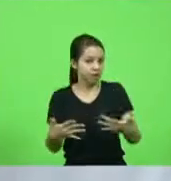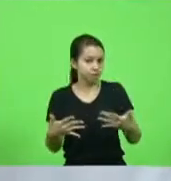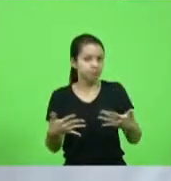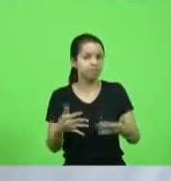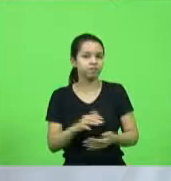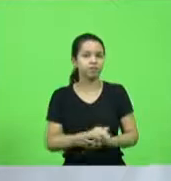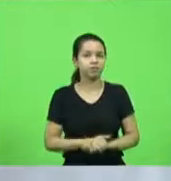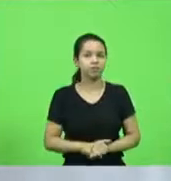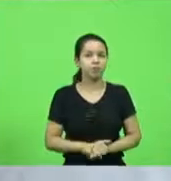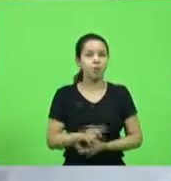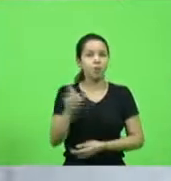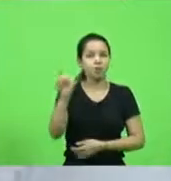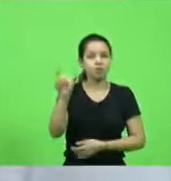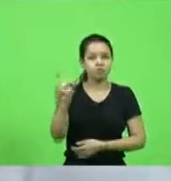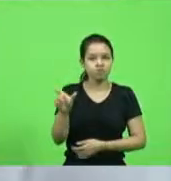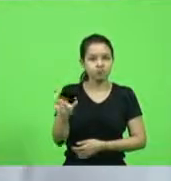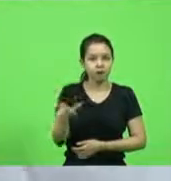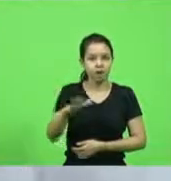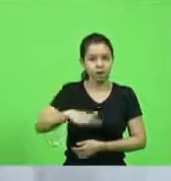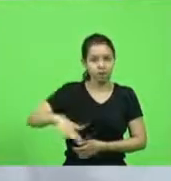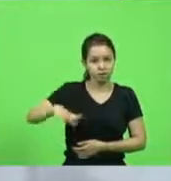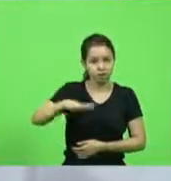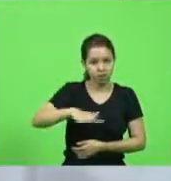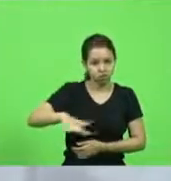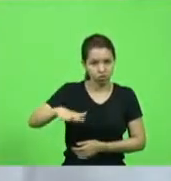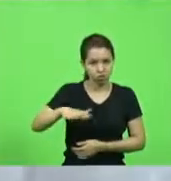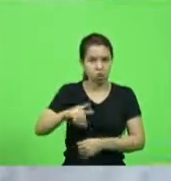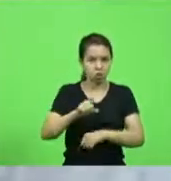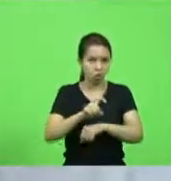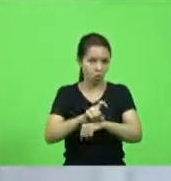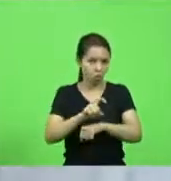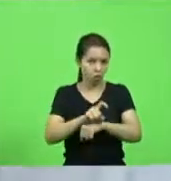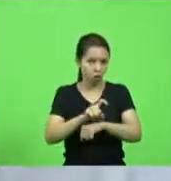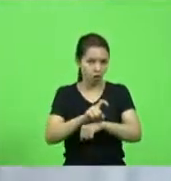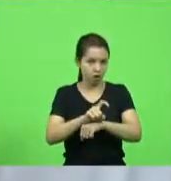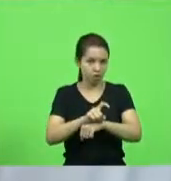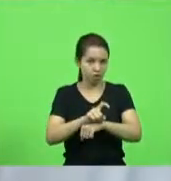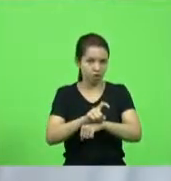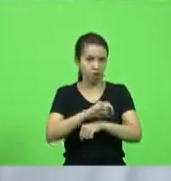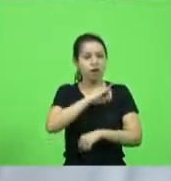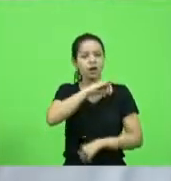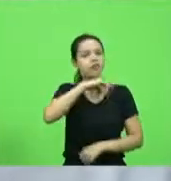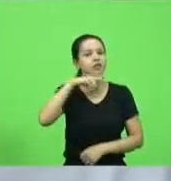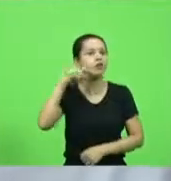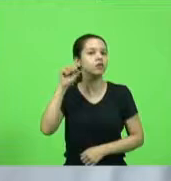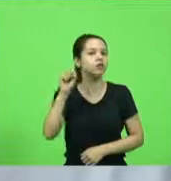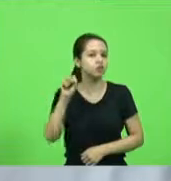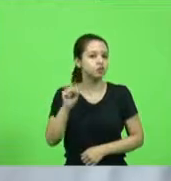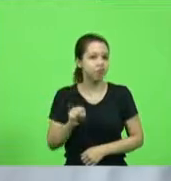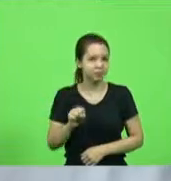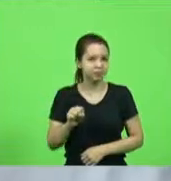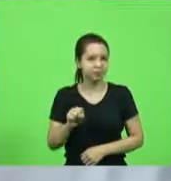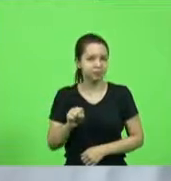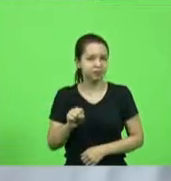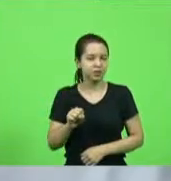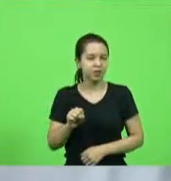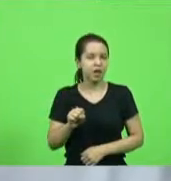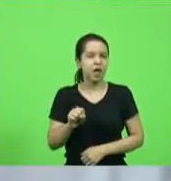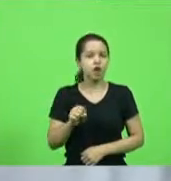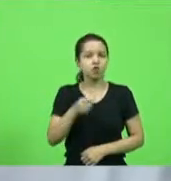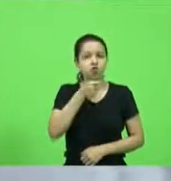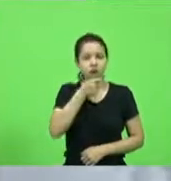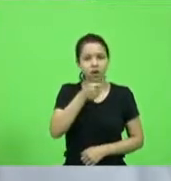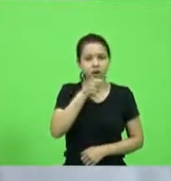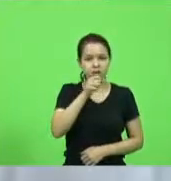uma grande figura aqui da região onde eu moro, Jaraguá do Sul, que é o jornalista Flávio Brunago. Flávio